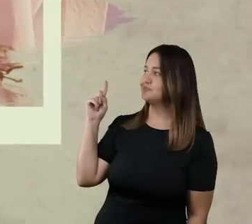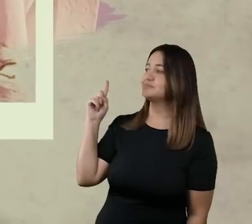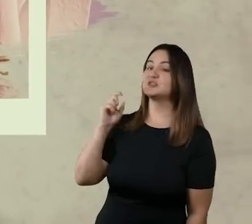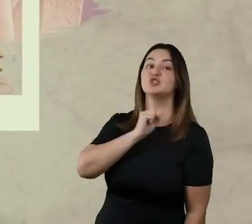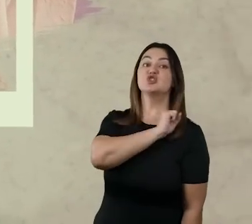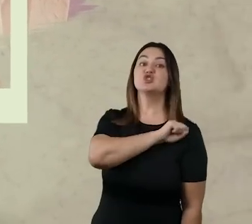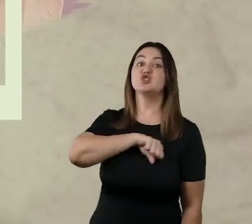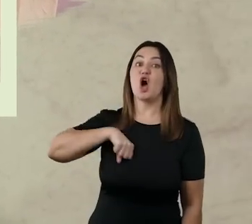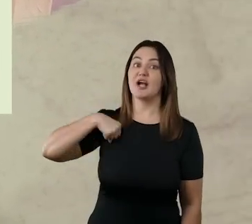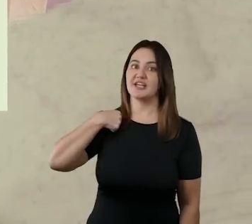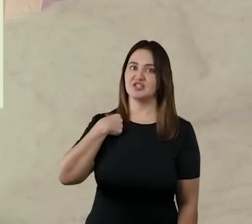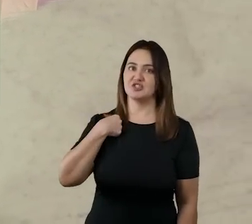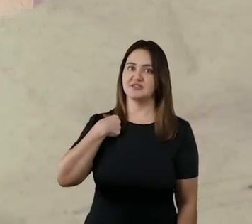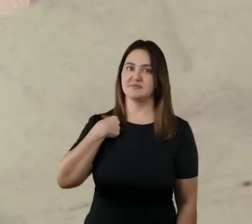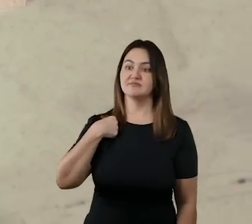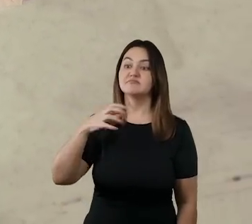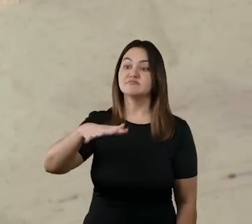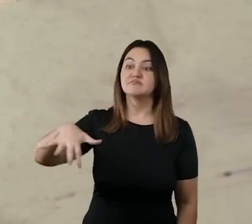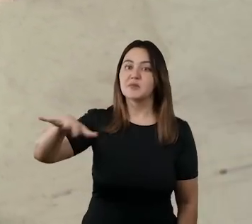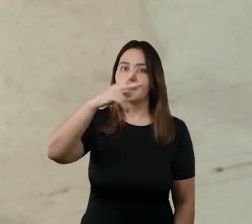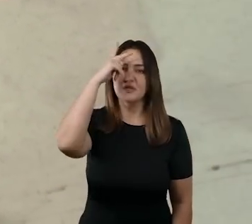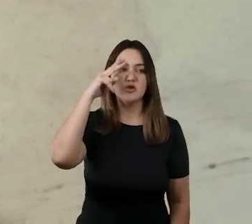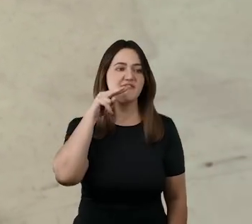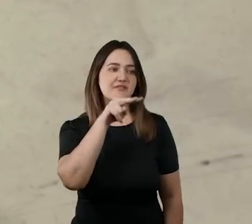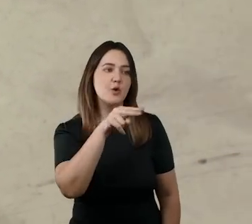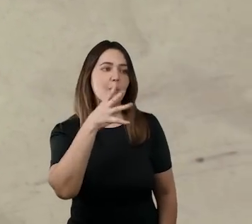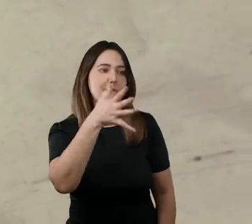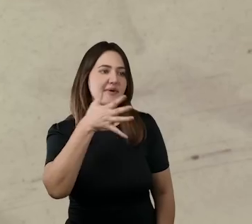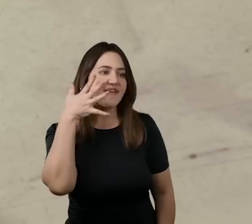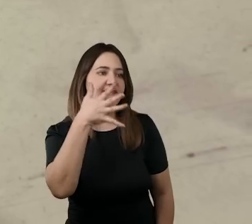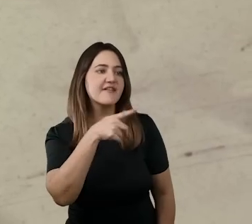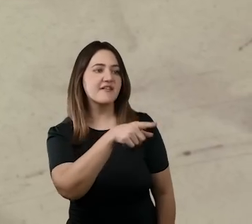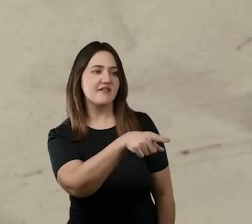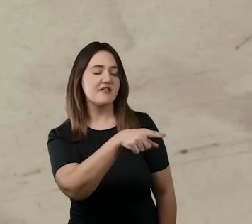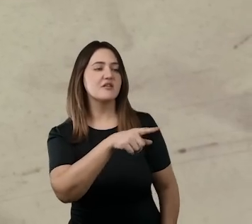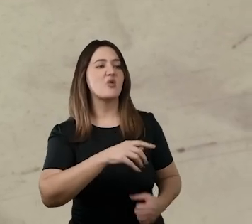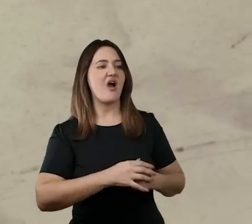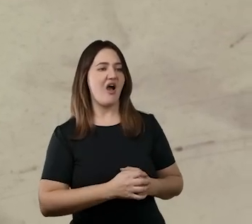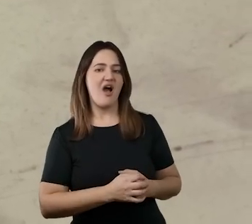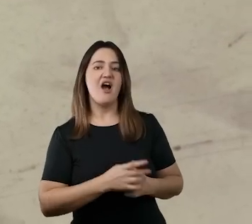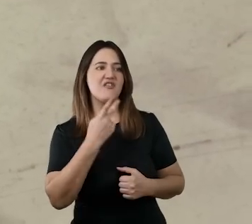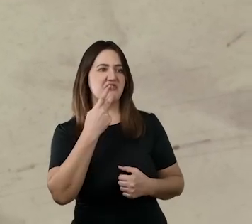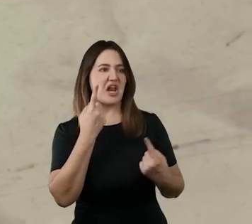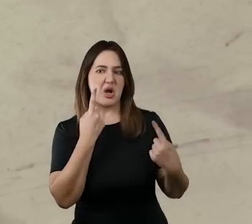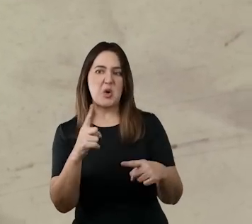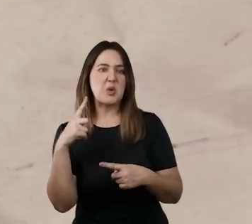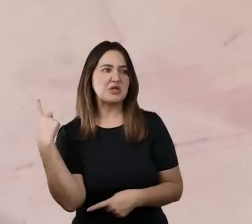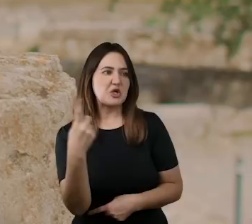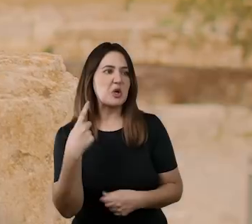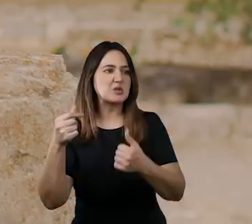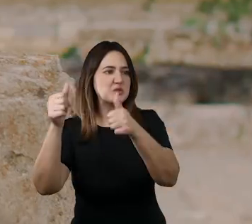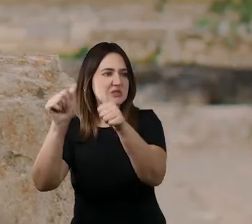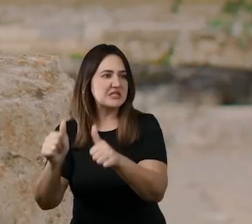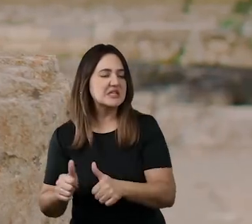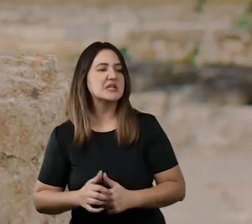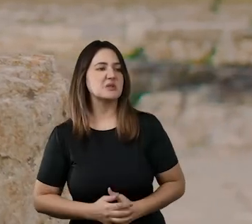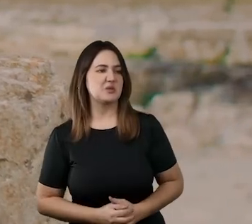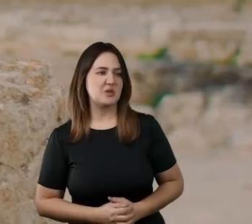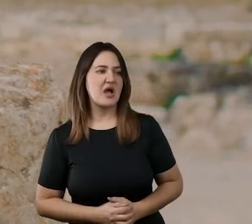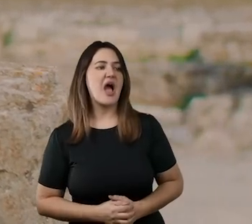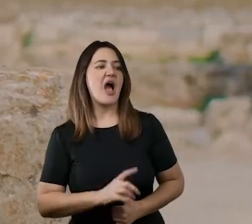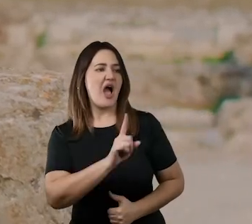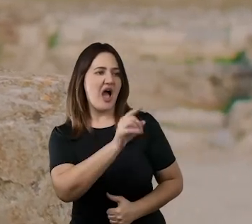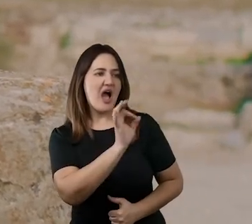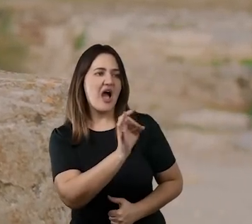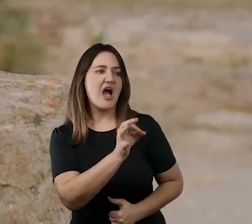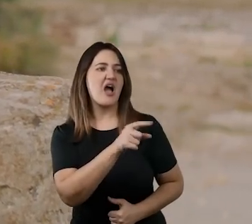por pregar deuses estranhos, por pregar o ateísmo, porque ele falava contra os deuses do Olimpo e pregava algum tipo